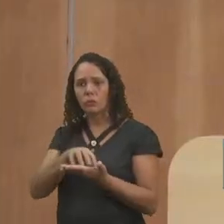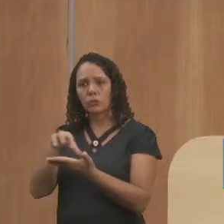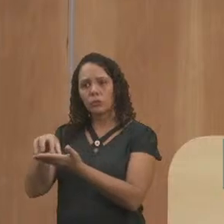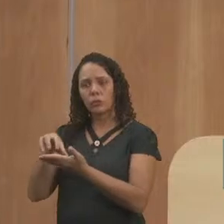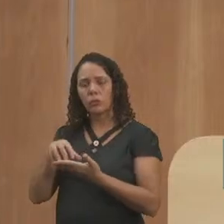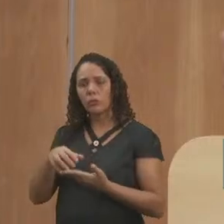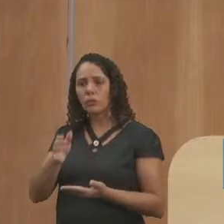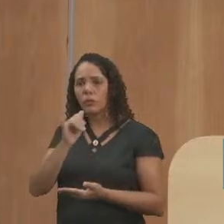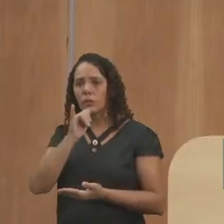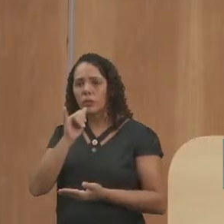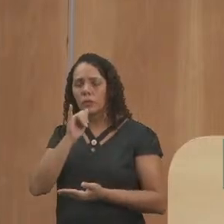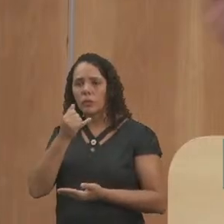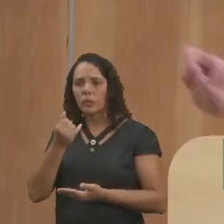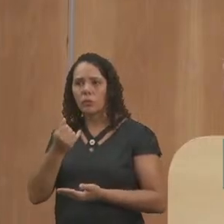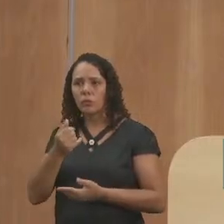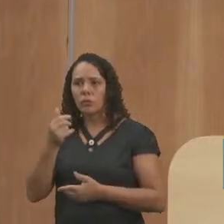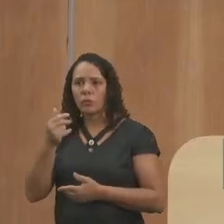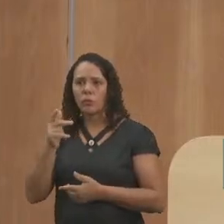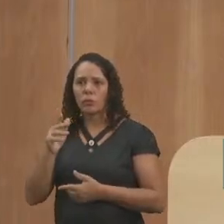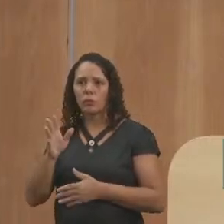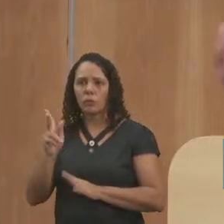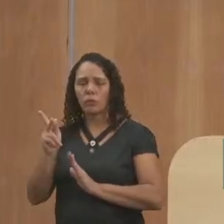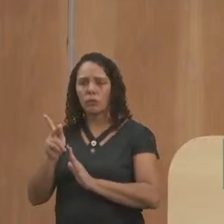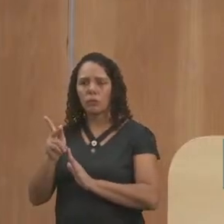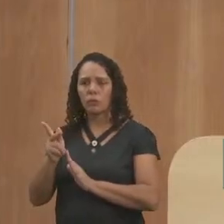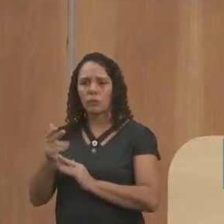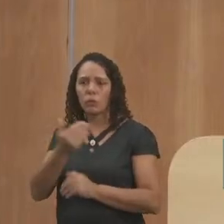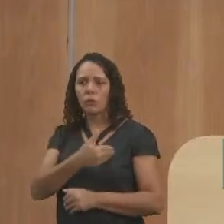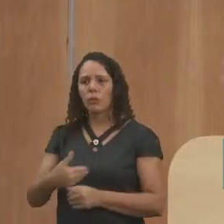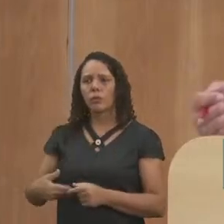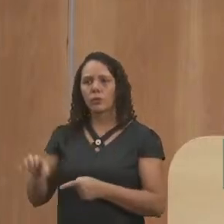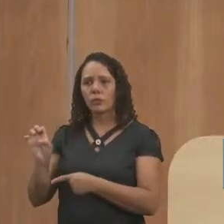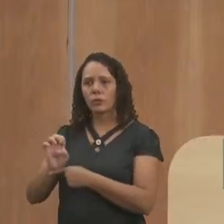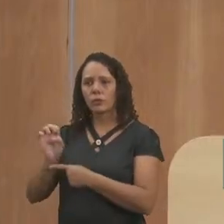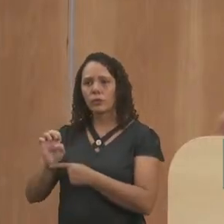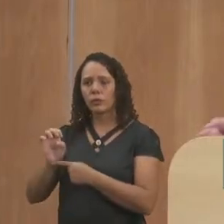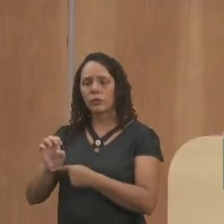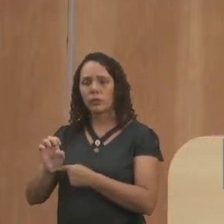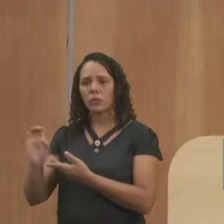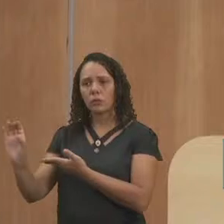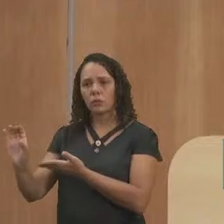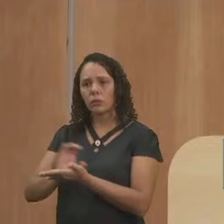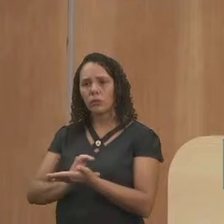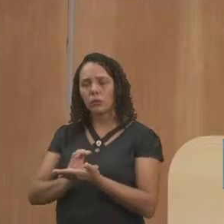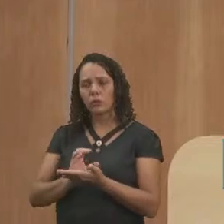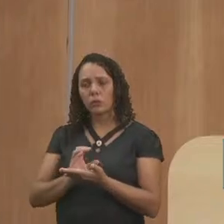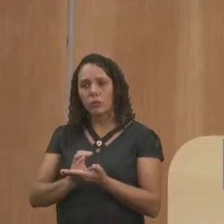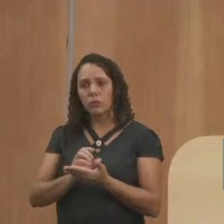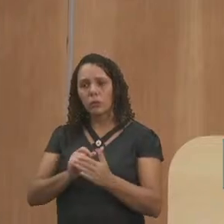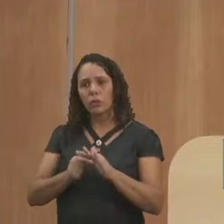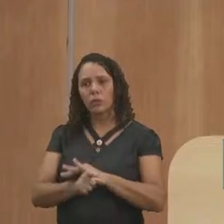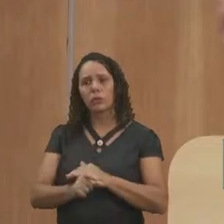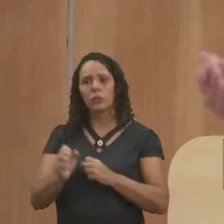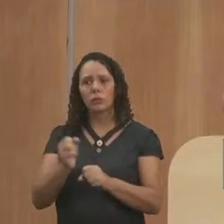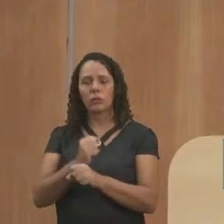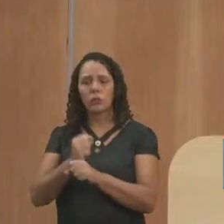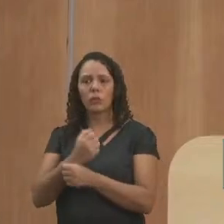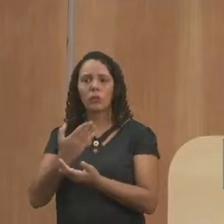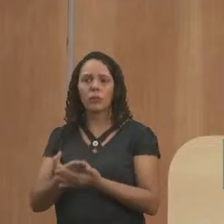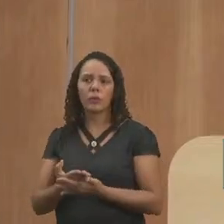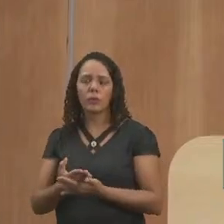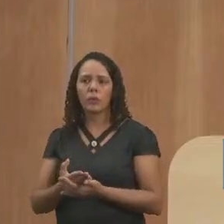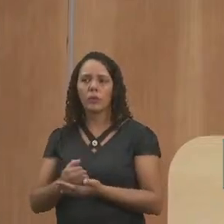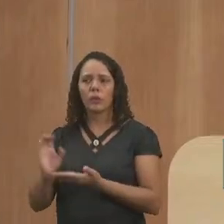exemplo, um programa do governo estadual que transfira recursos voltado para a obra, carimbado para a obra. Emendas